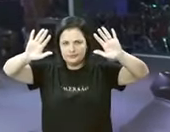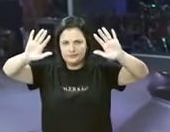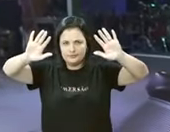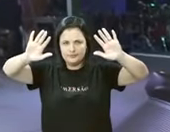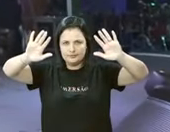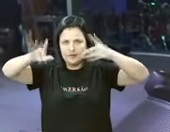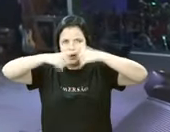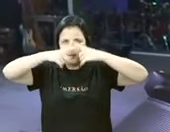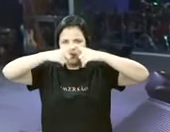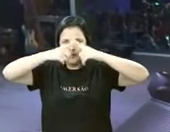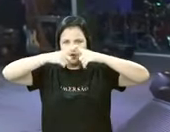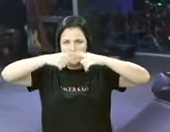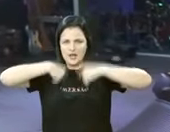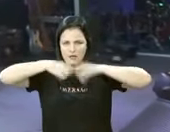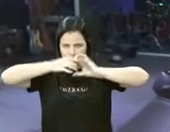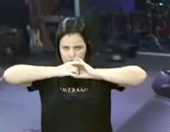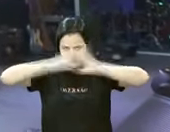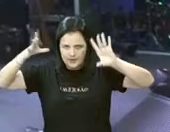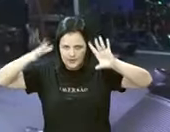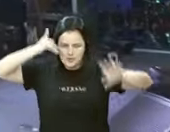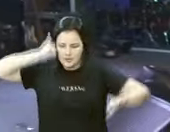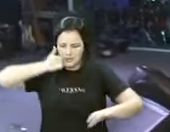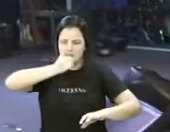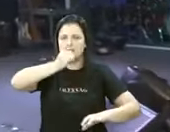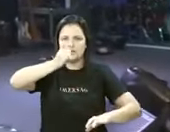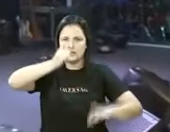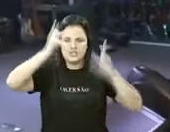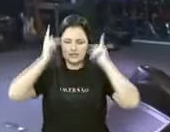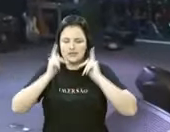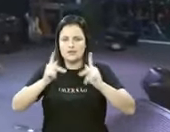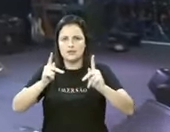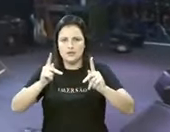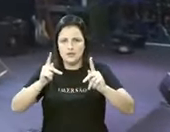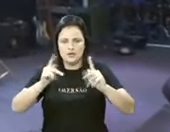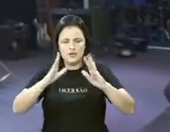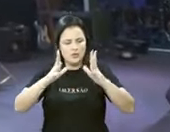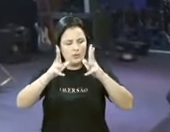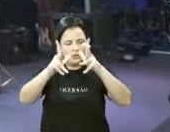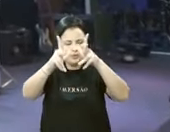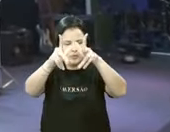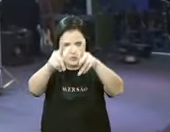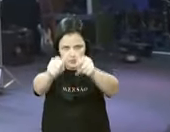Porque debaixo dessa autoridade profética eu vou liberar isso para alguém. Tudo que ainda te